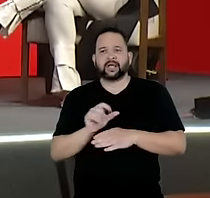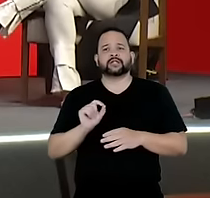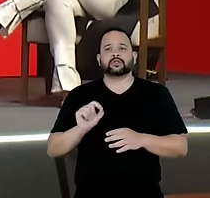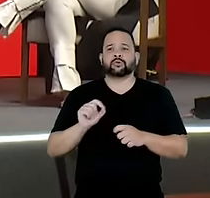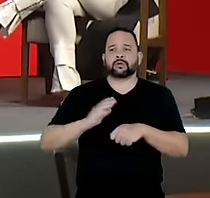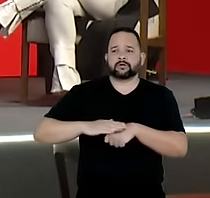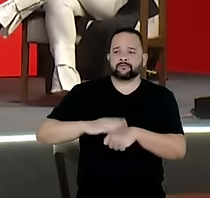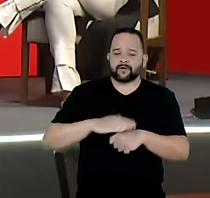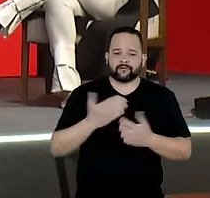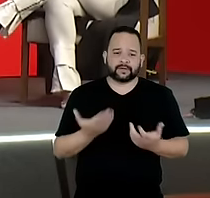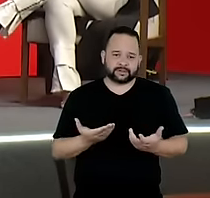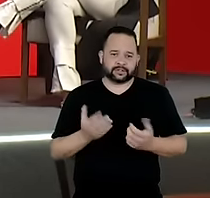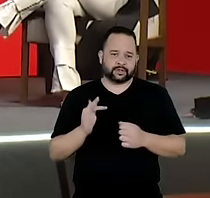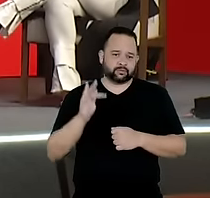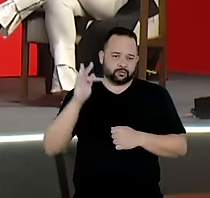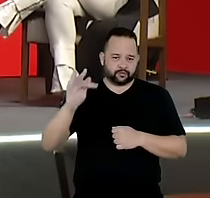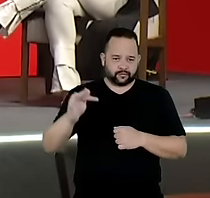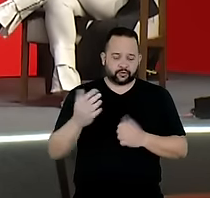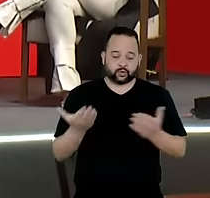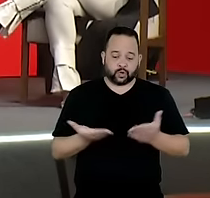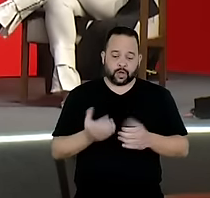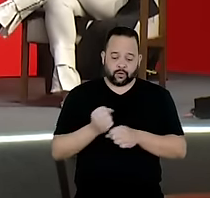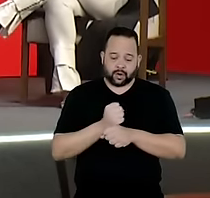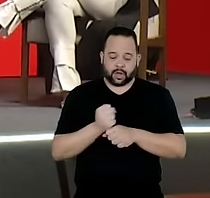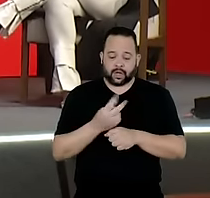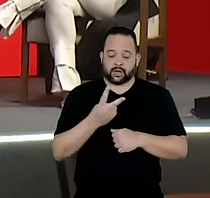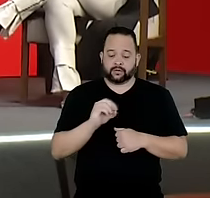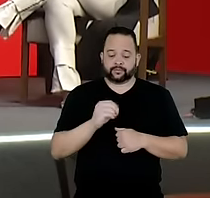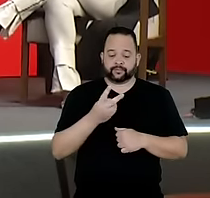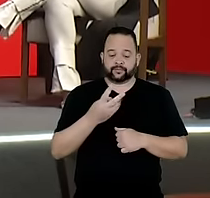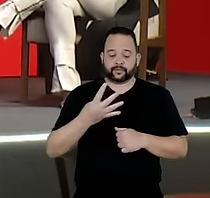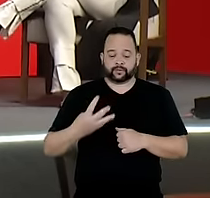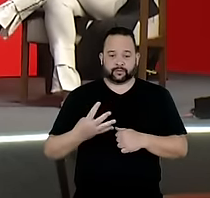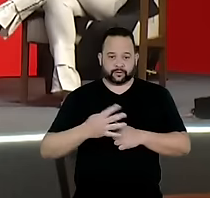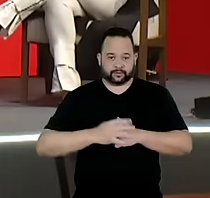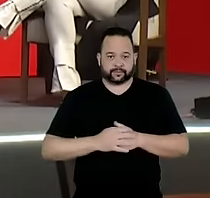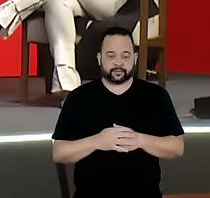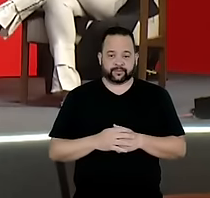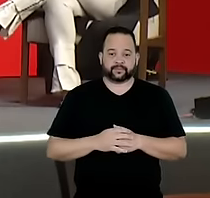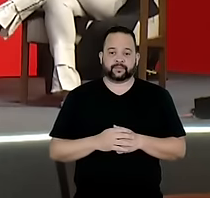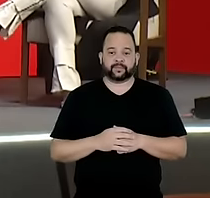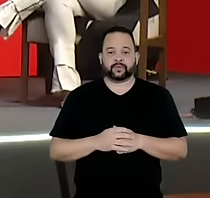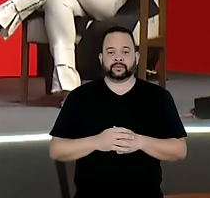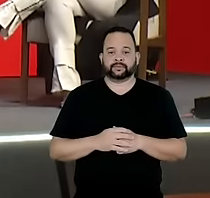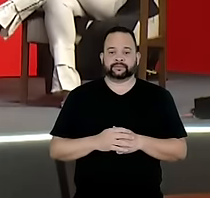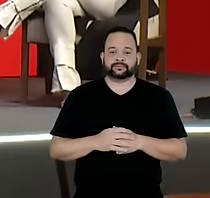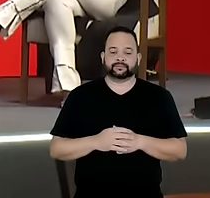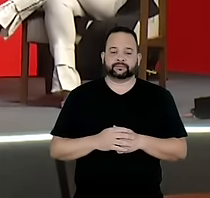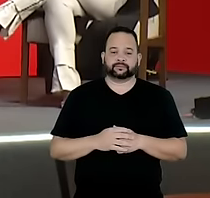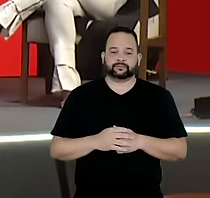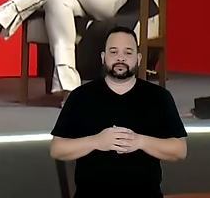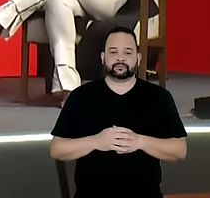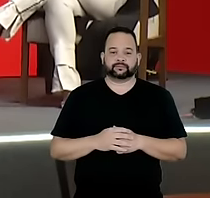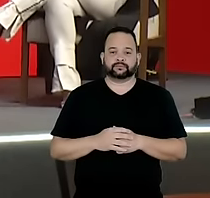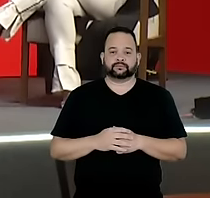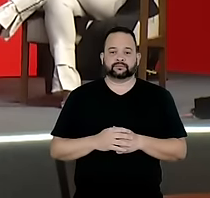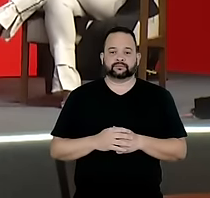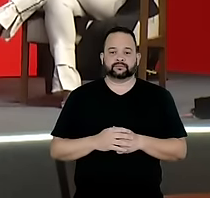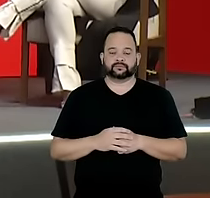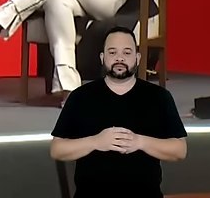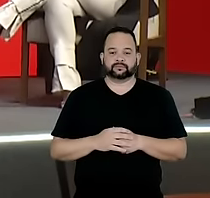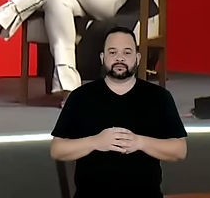exatamente para 2024 nesses três temas bom eu vou eu vou e te passo na bolsa vai lá vai lá